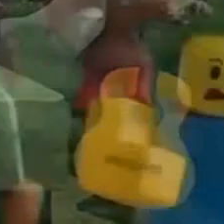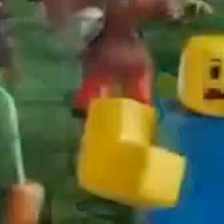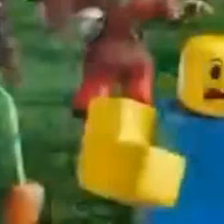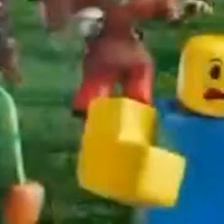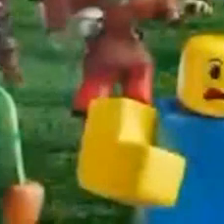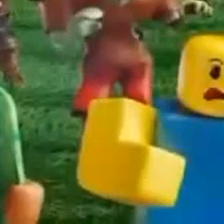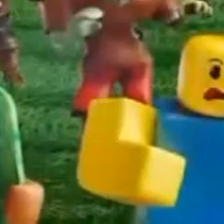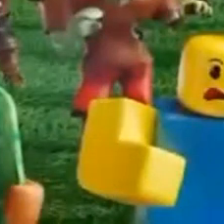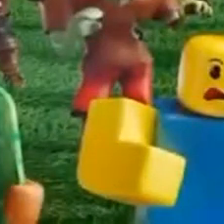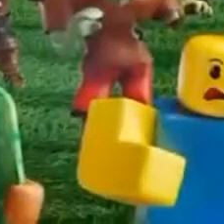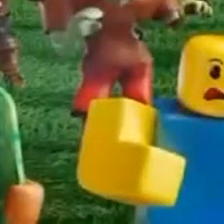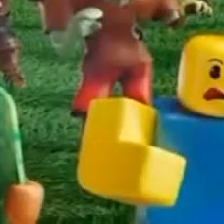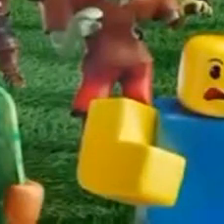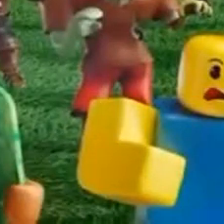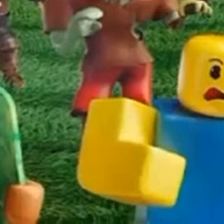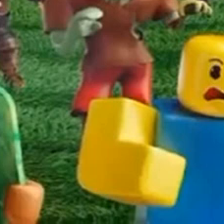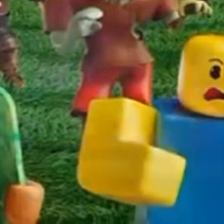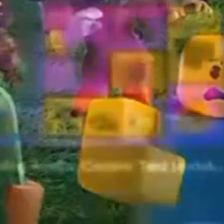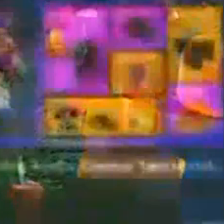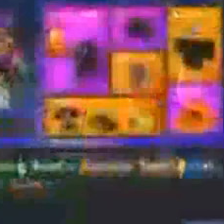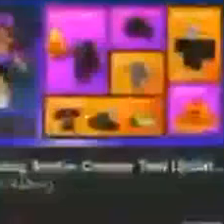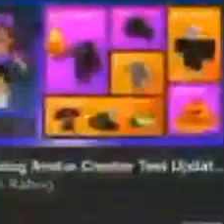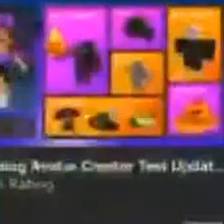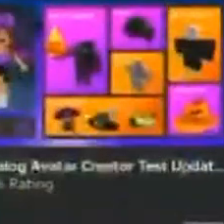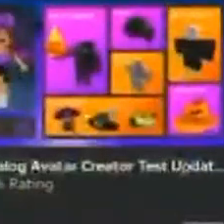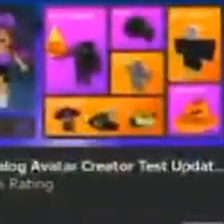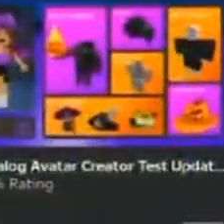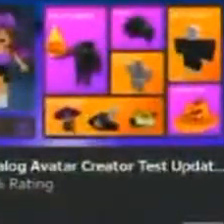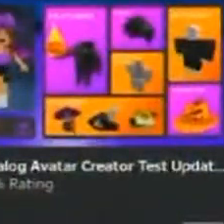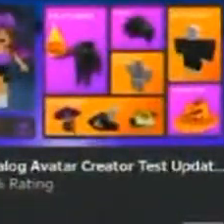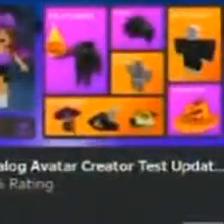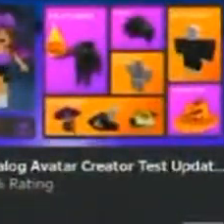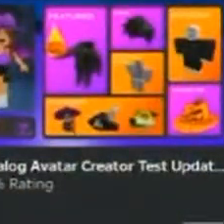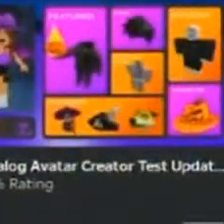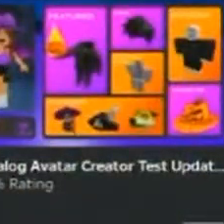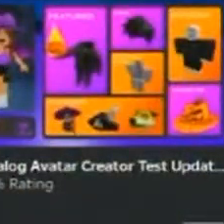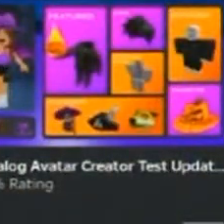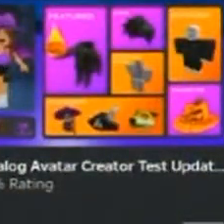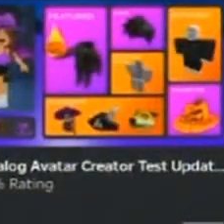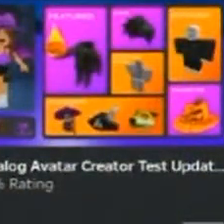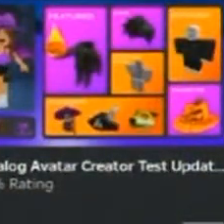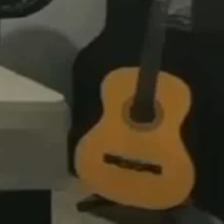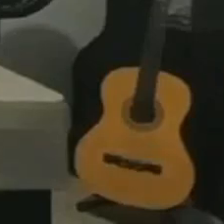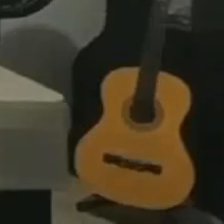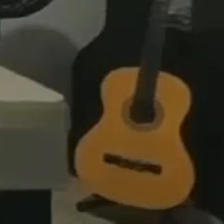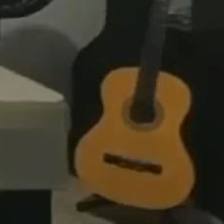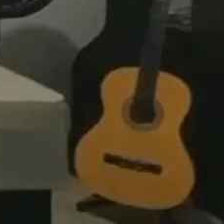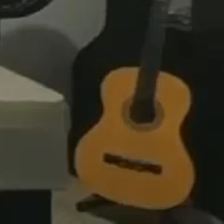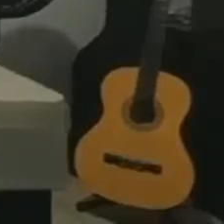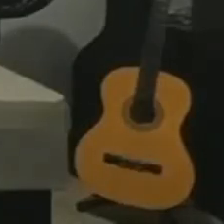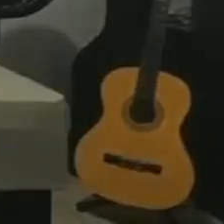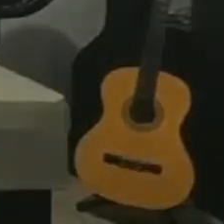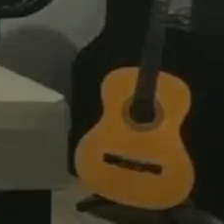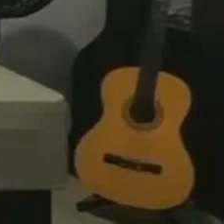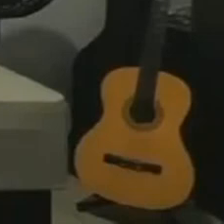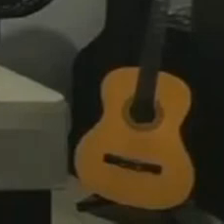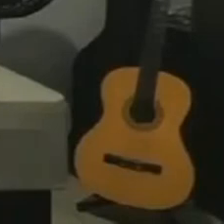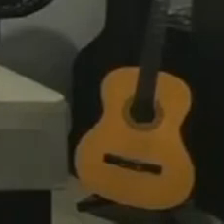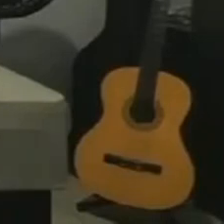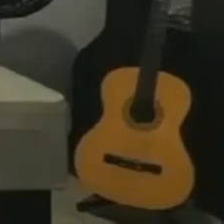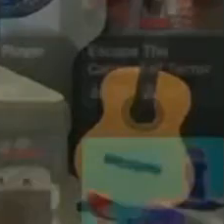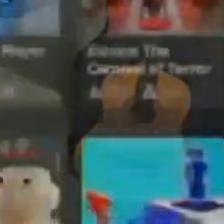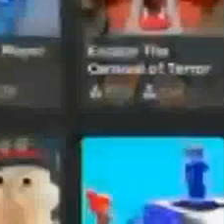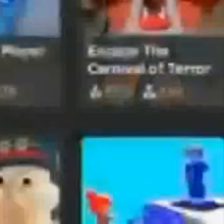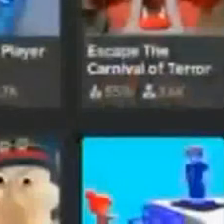pela plataforma Roblox que é gratuita e é disponível nos consoles computadores e celulares a nossa ideia vai tratar o tema da corrupção através de